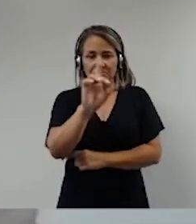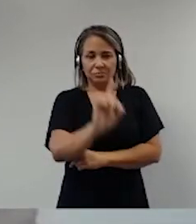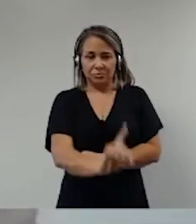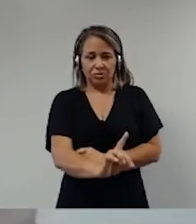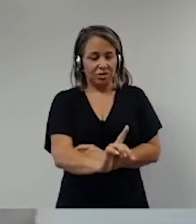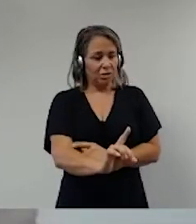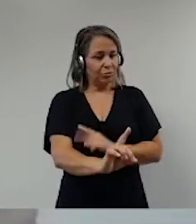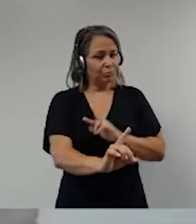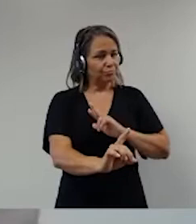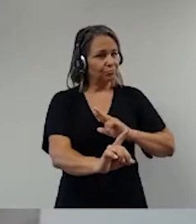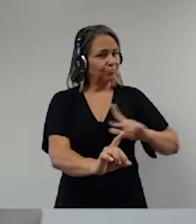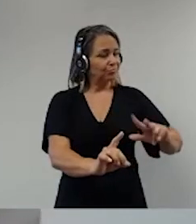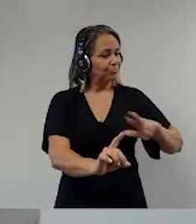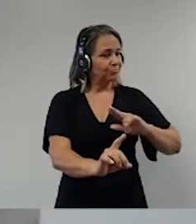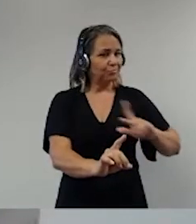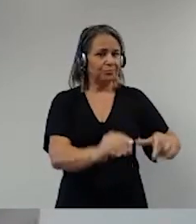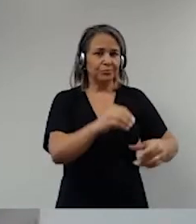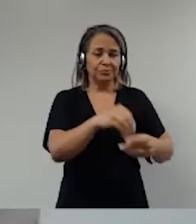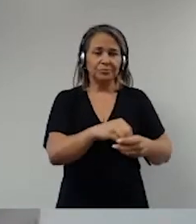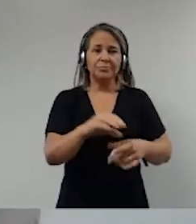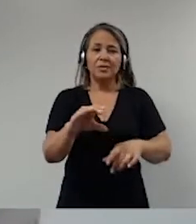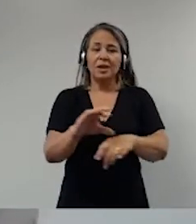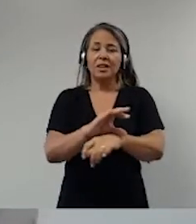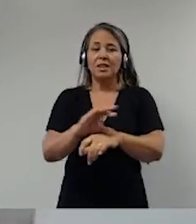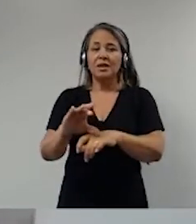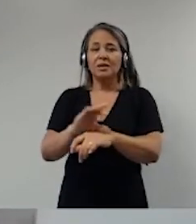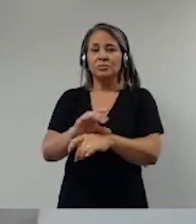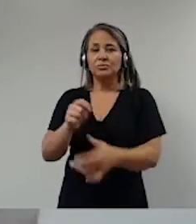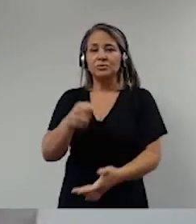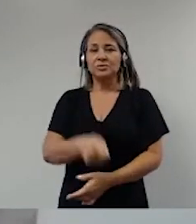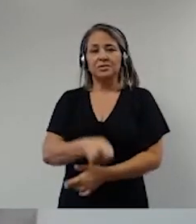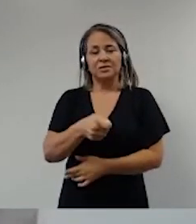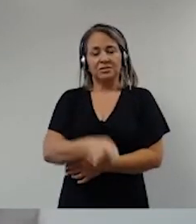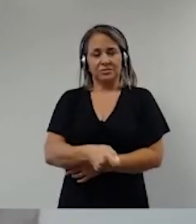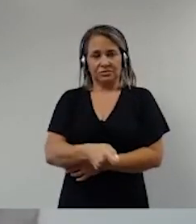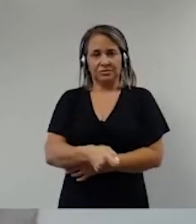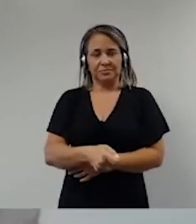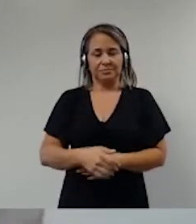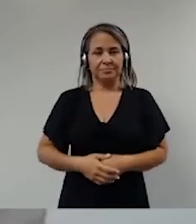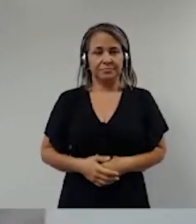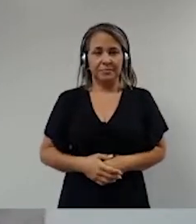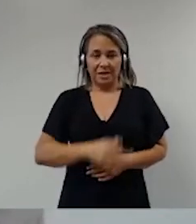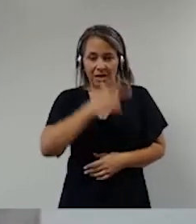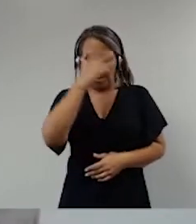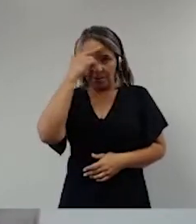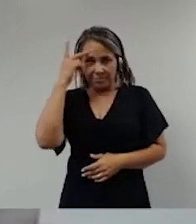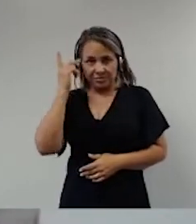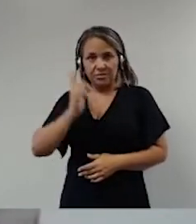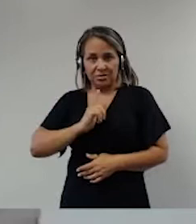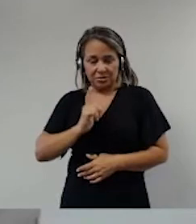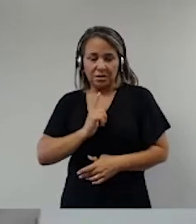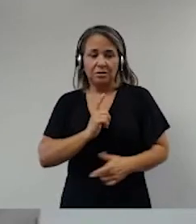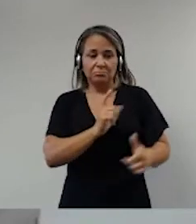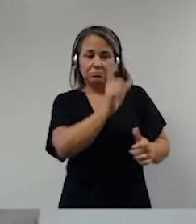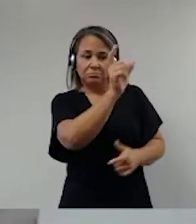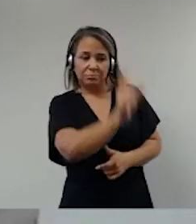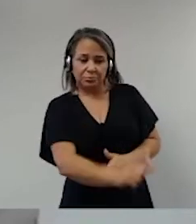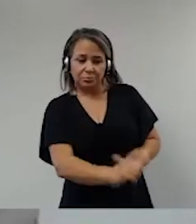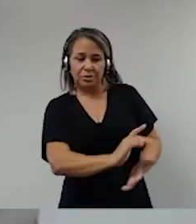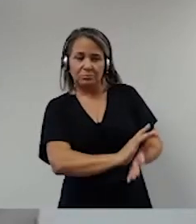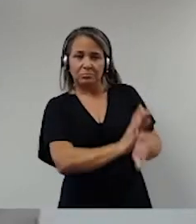de maneira constitucionalmente garantida. A pessoa que está em uma situação